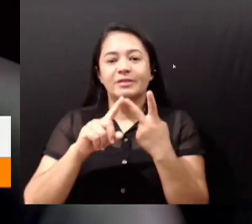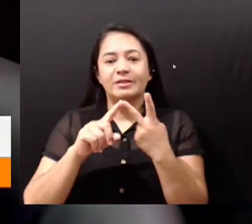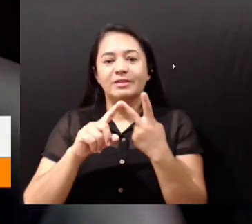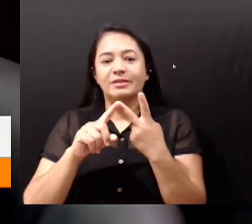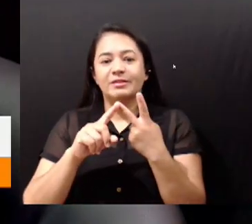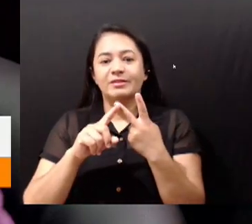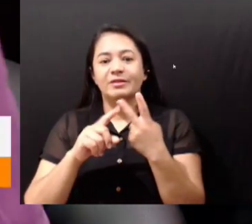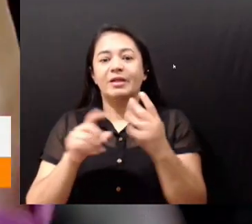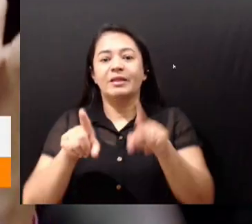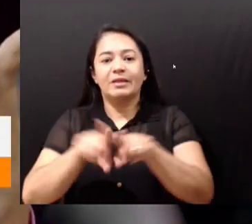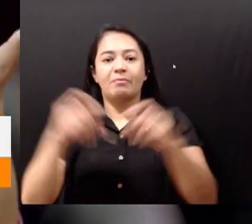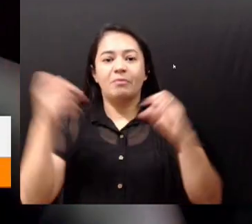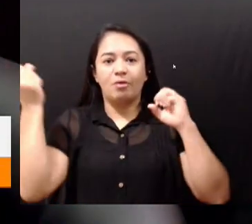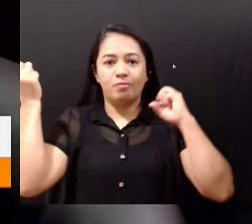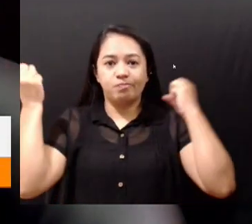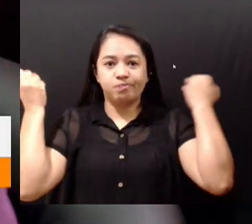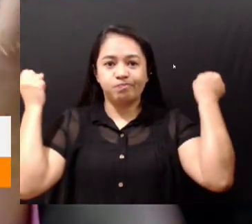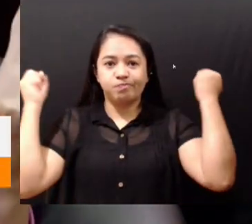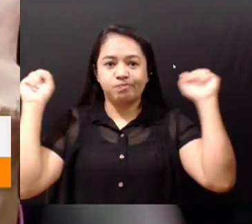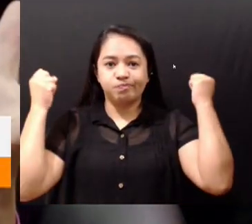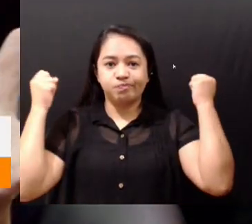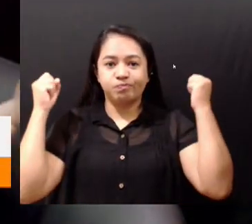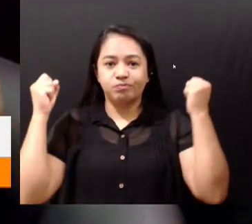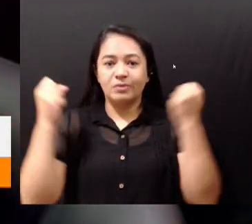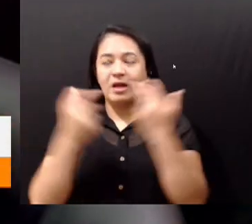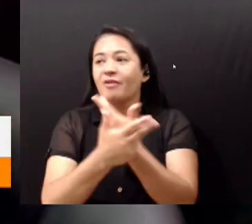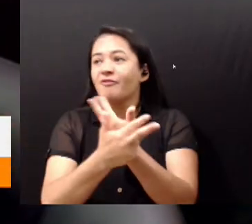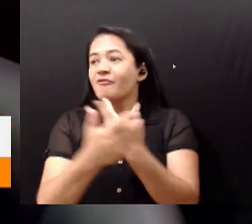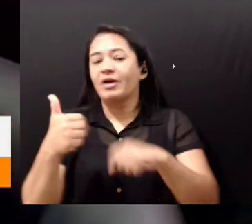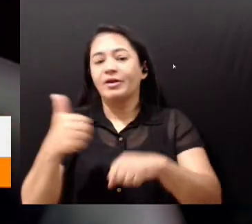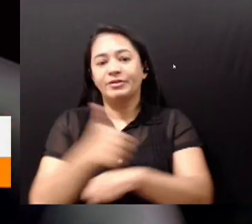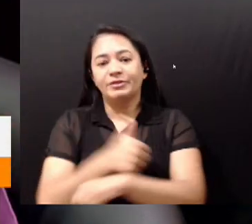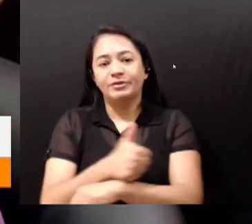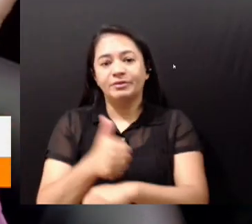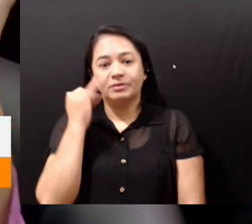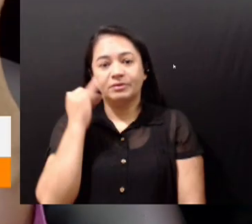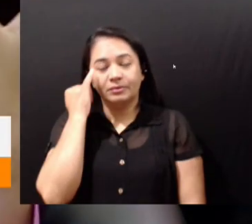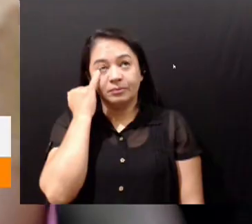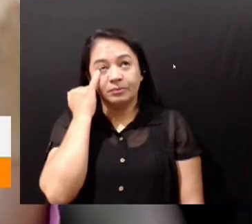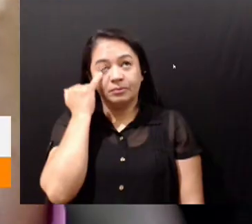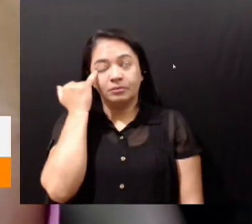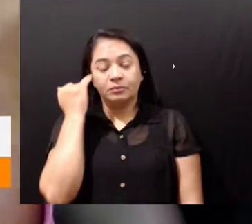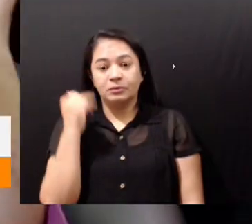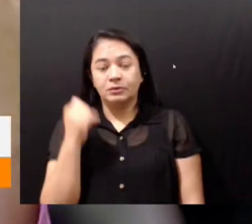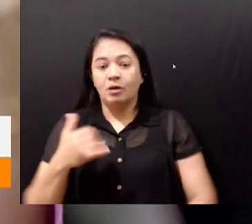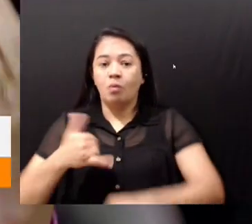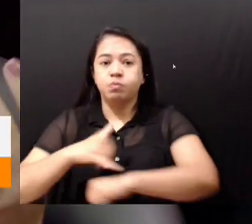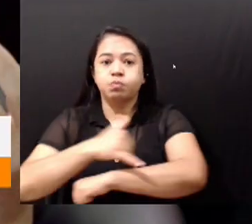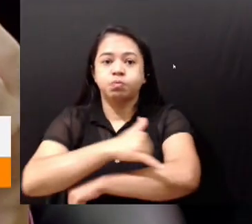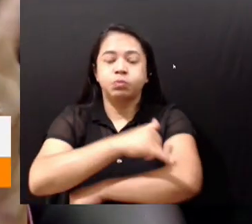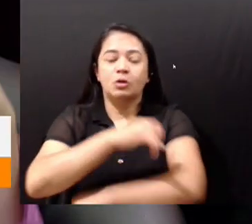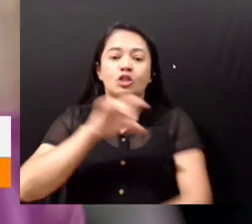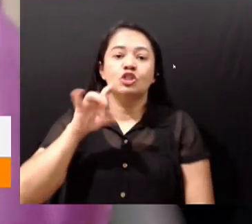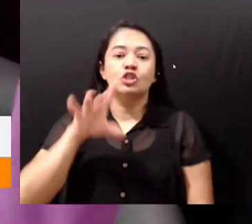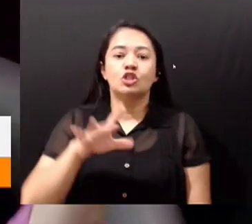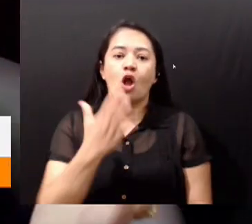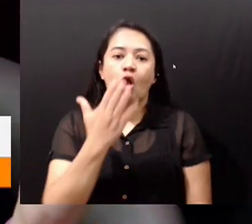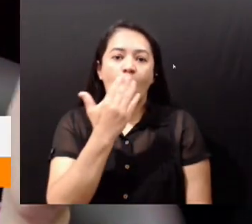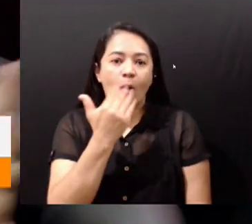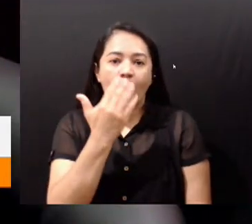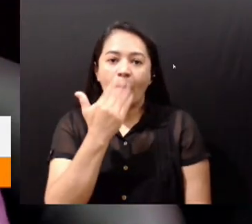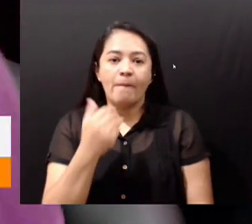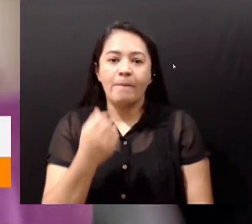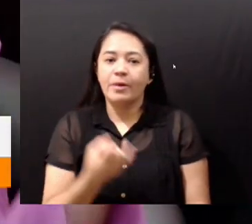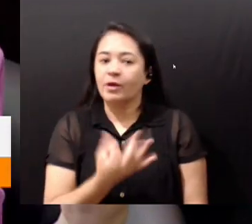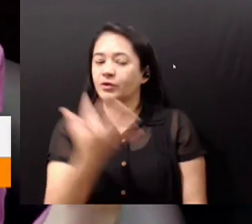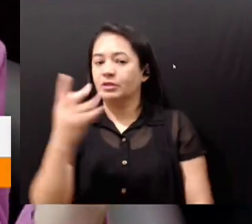Olha isso. Então é multidisciplinar e é extremamente complexo, né? Obesidade não é só, tipo, comer em excesso. É muito mais